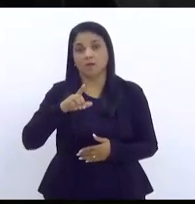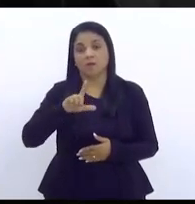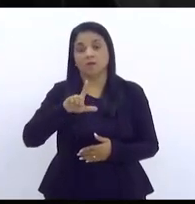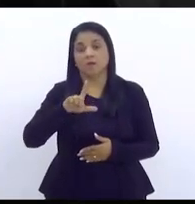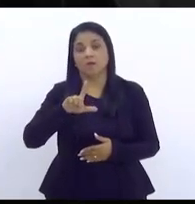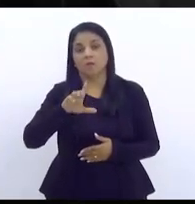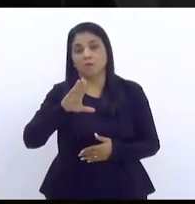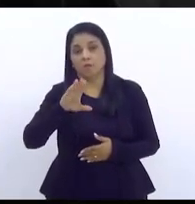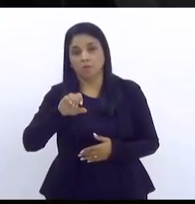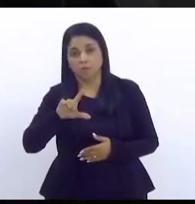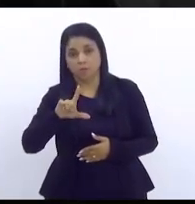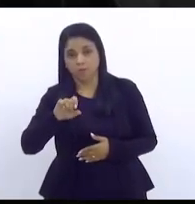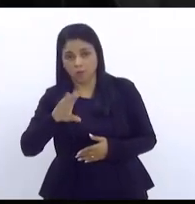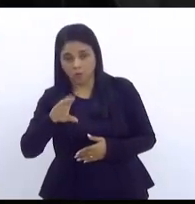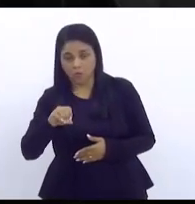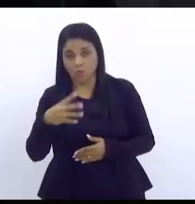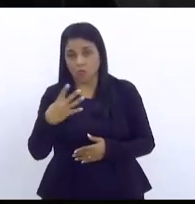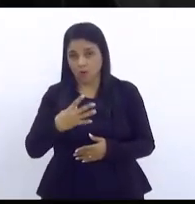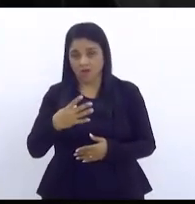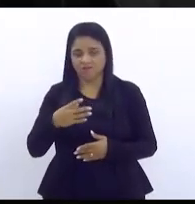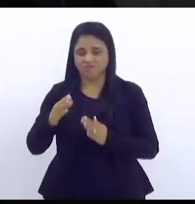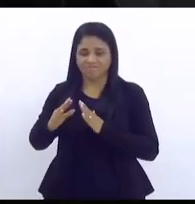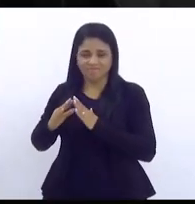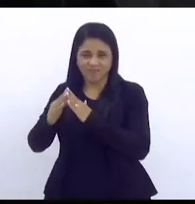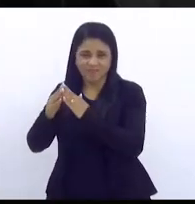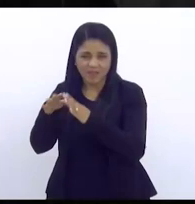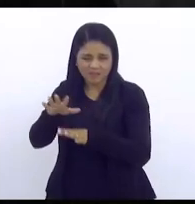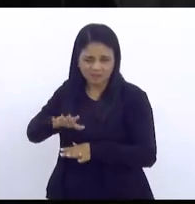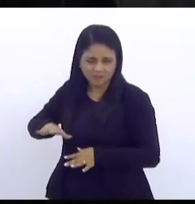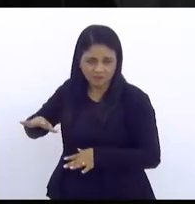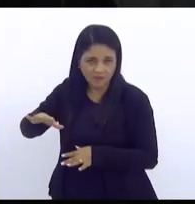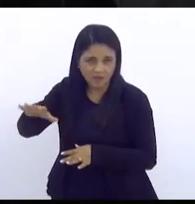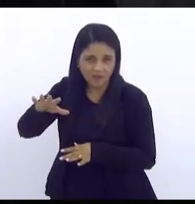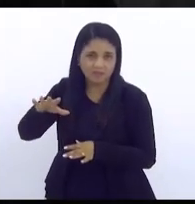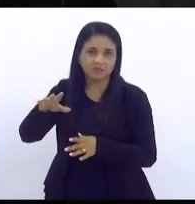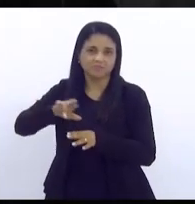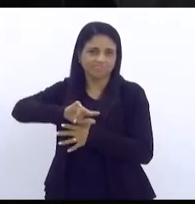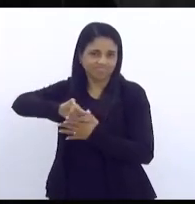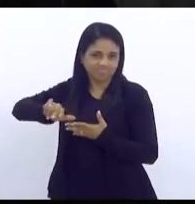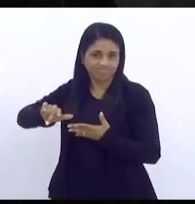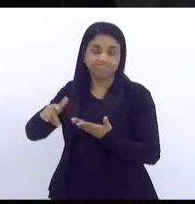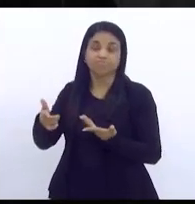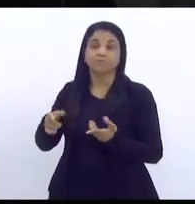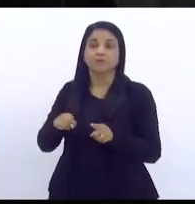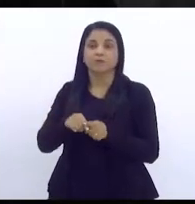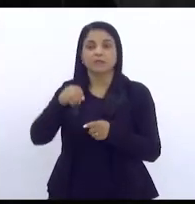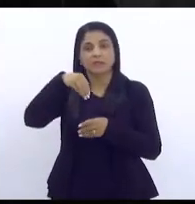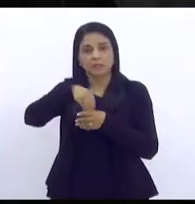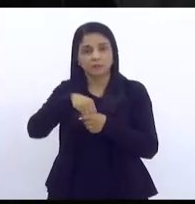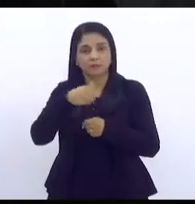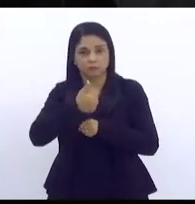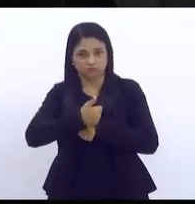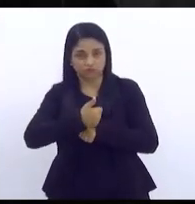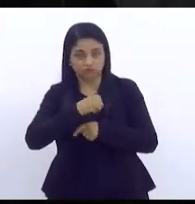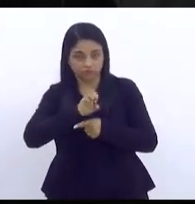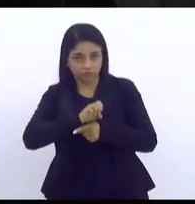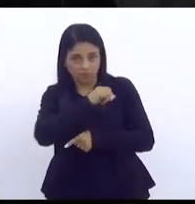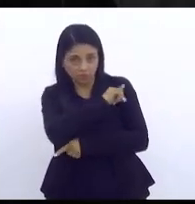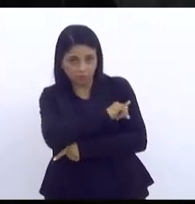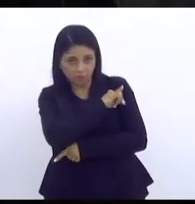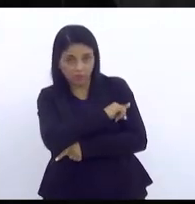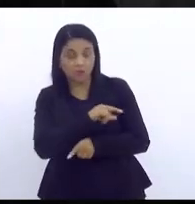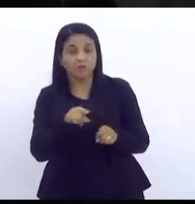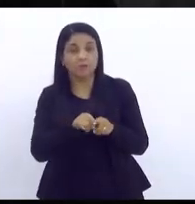aglomerados subnormais mais favelas dentro do Estado do Rio de Janeiro e a gente também tem que pensar na questão dos